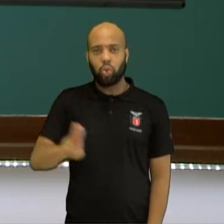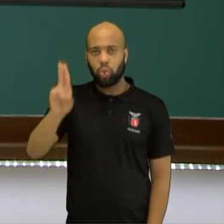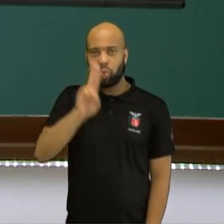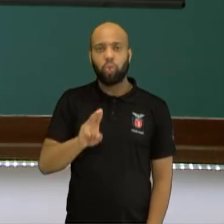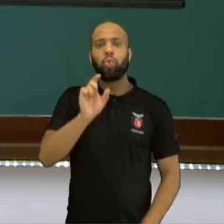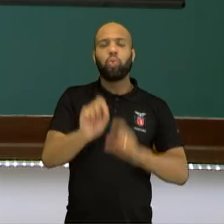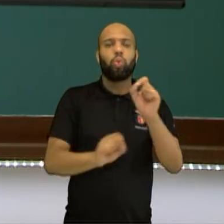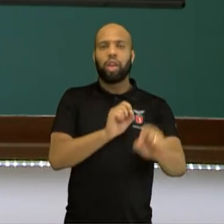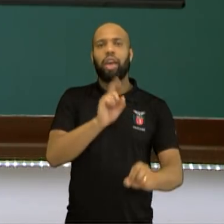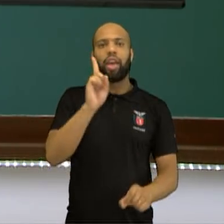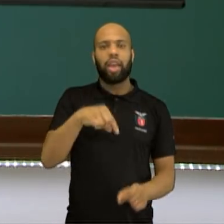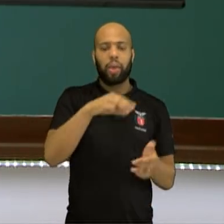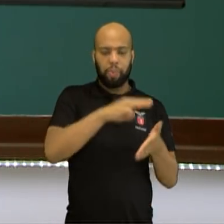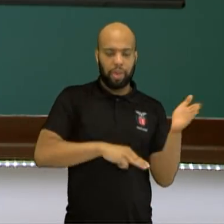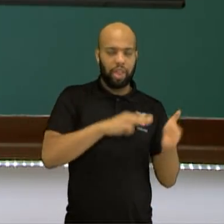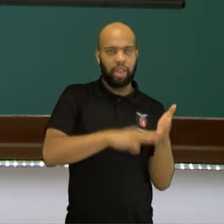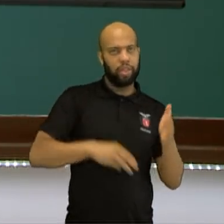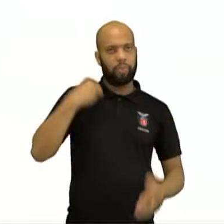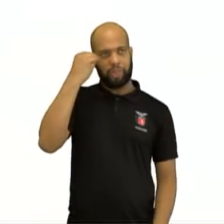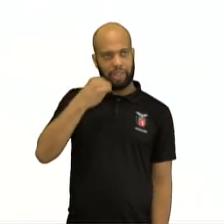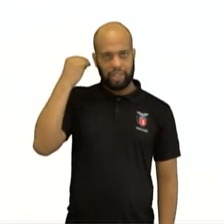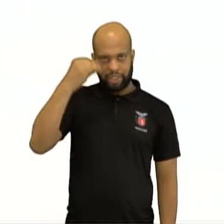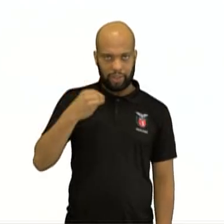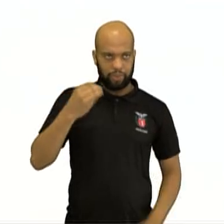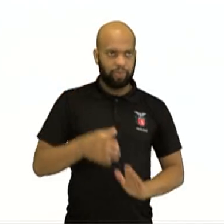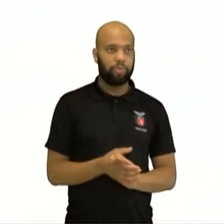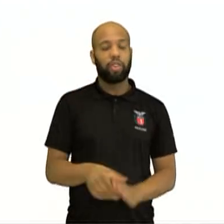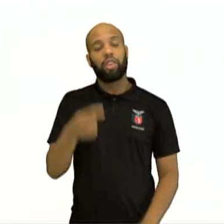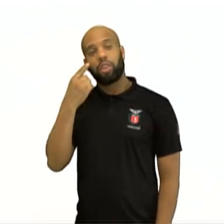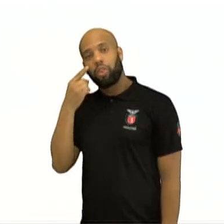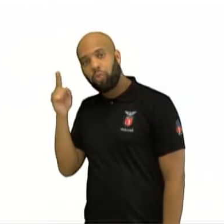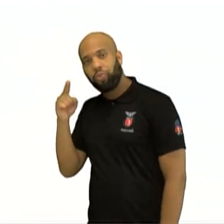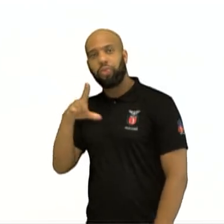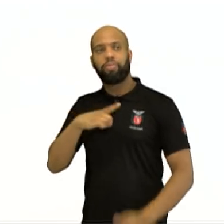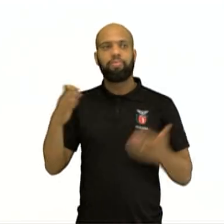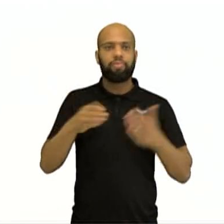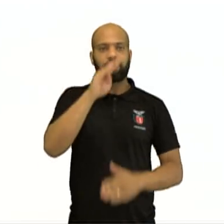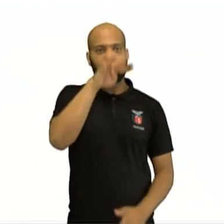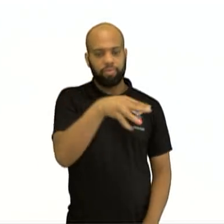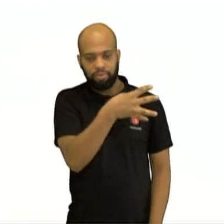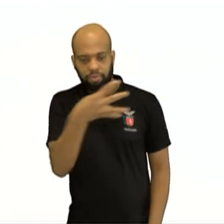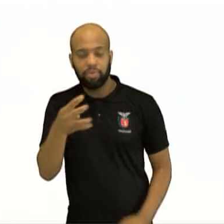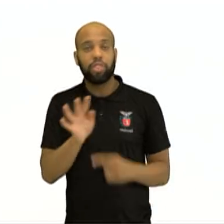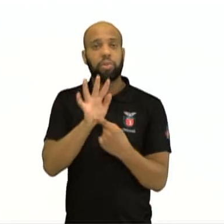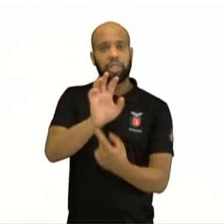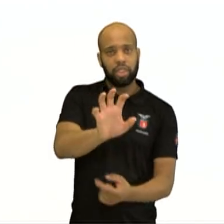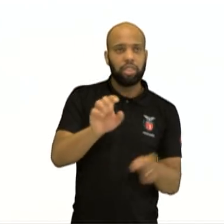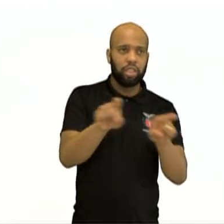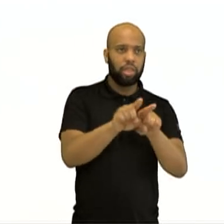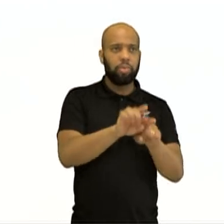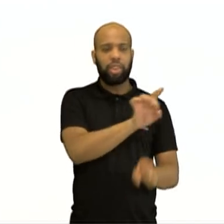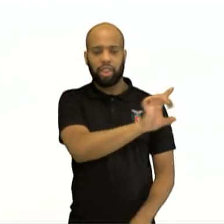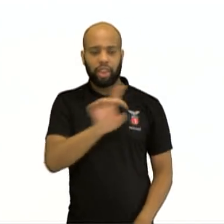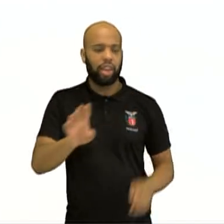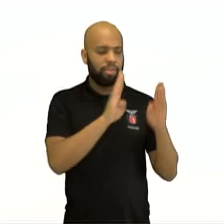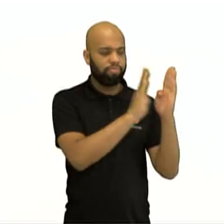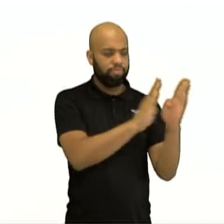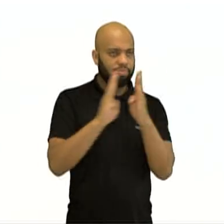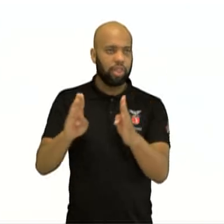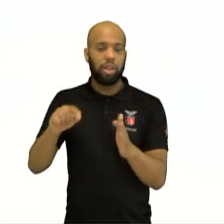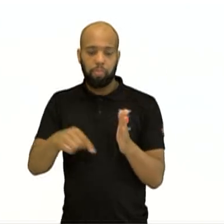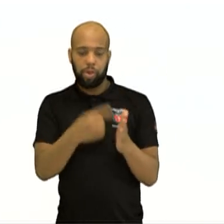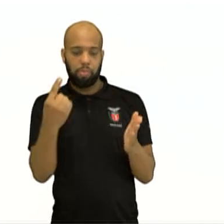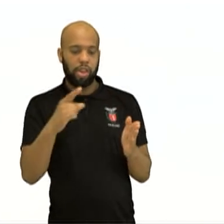ao chamado método experimental, tá? Aqui a gente tem, então, uma tabelinha que mostra justamente cada uma dessas etapas.